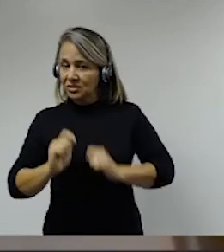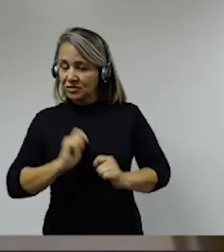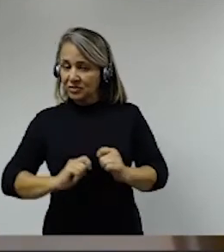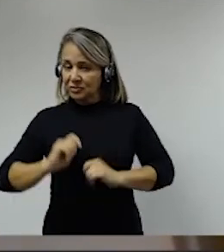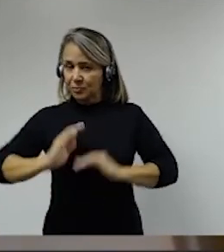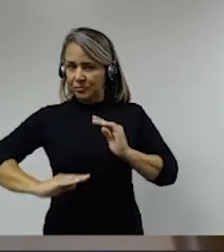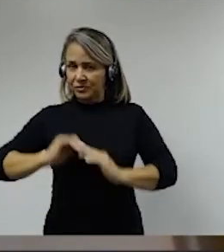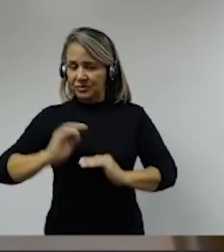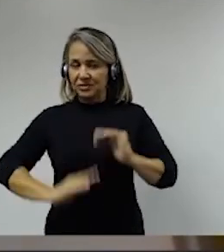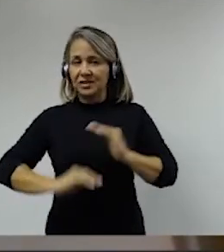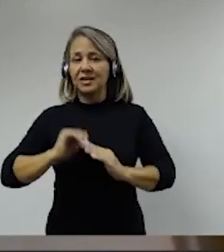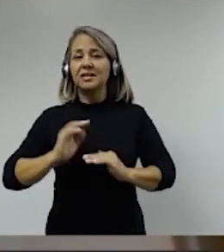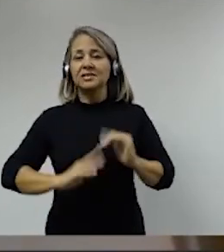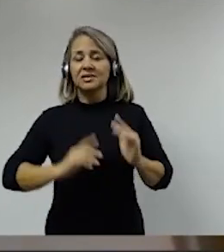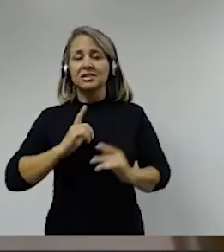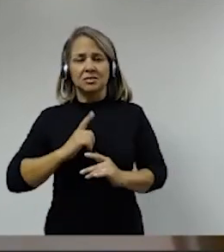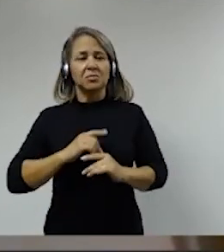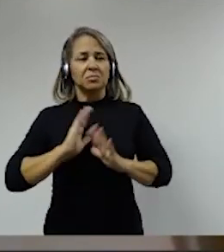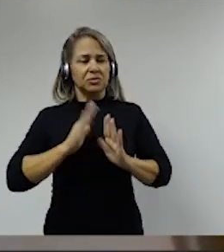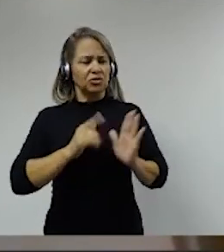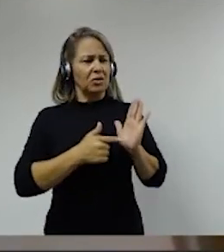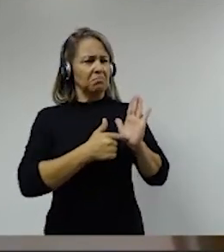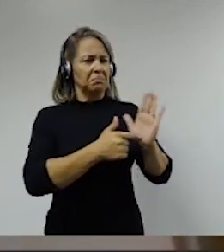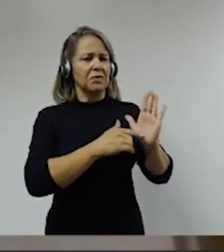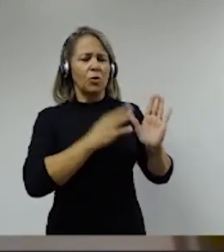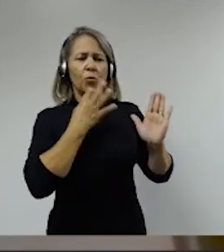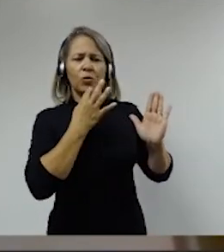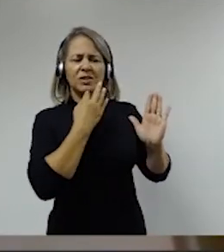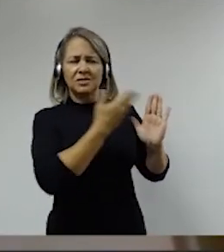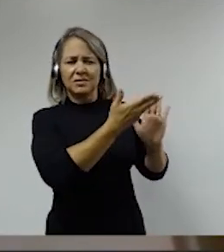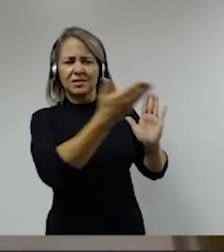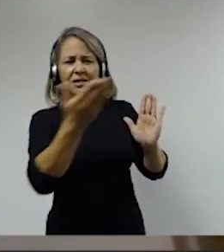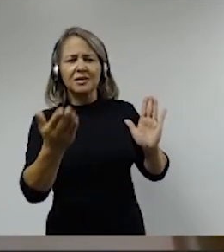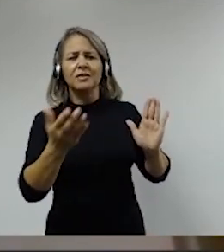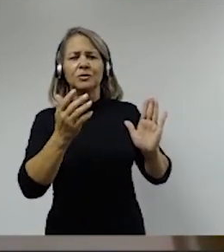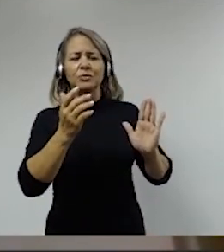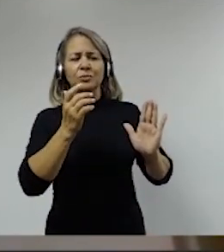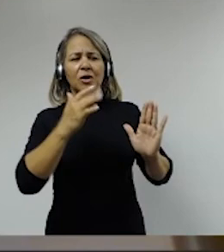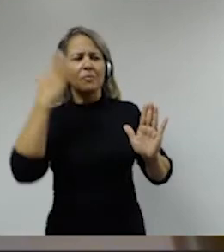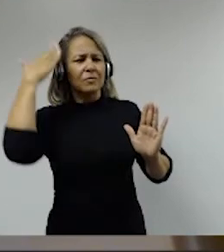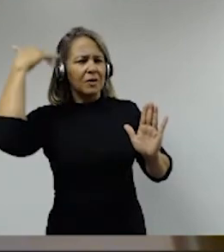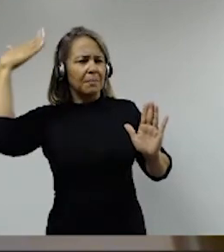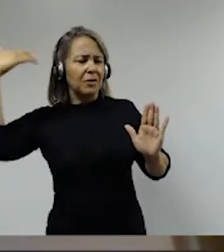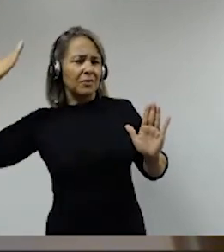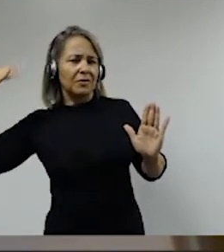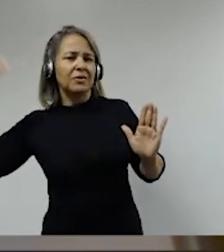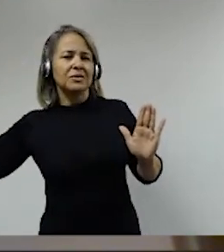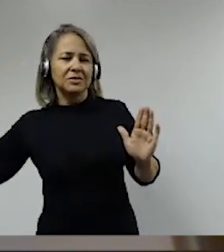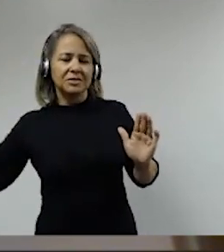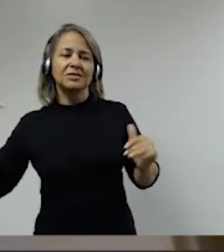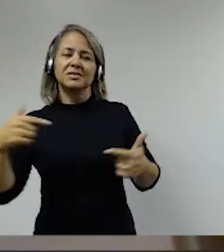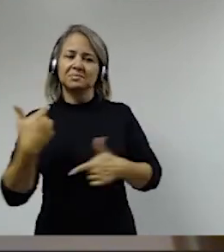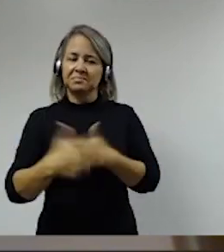profissionais, né, que estão no mercado, né, ou seja, estão nas grandes plataformas, estão